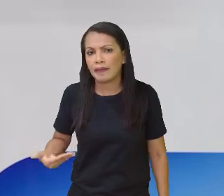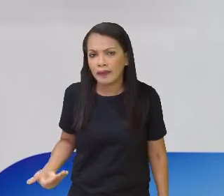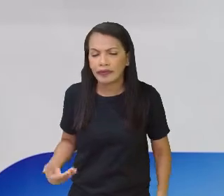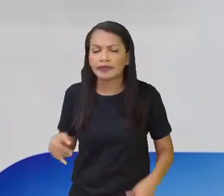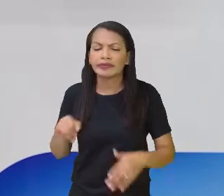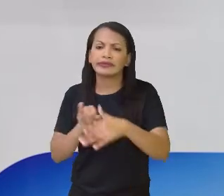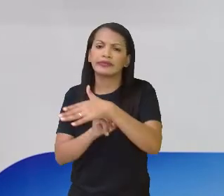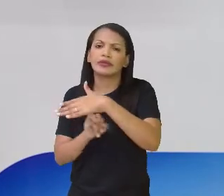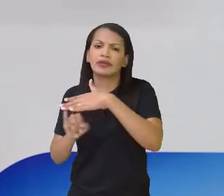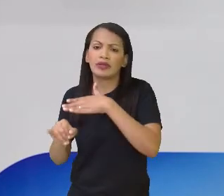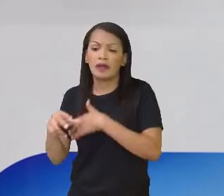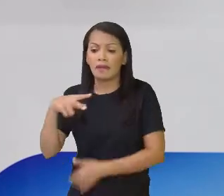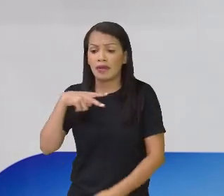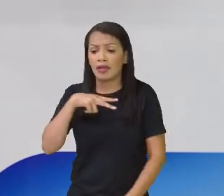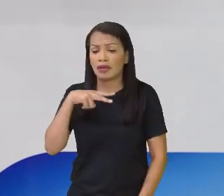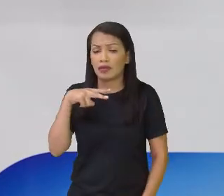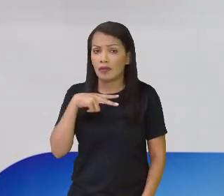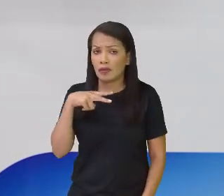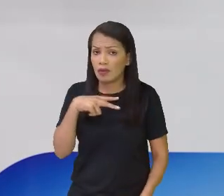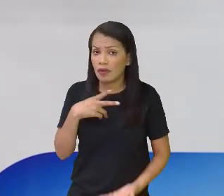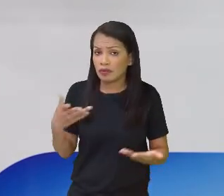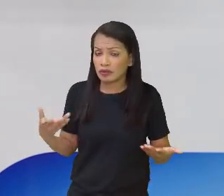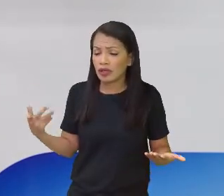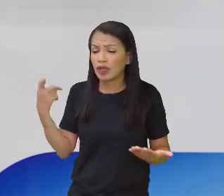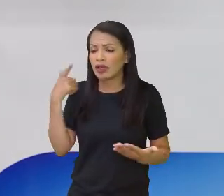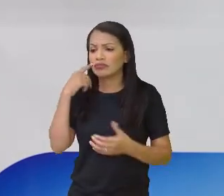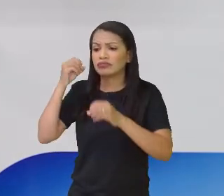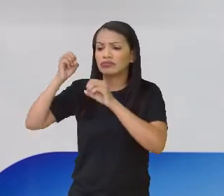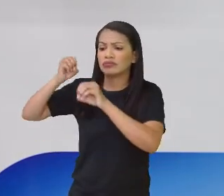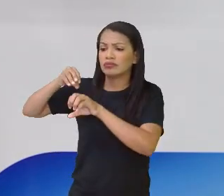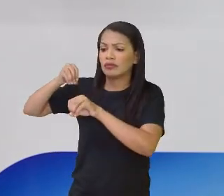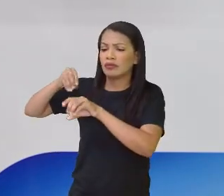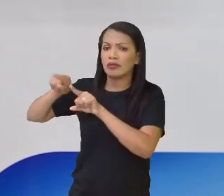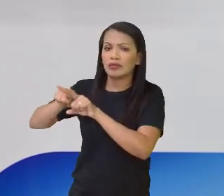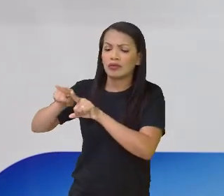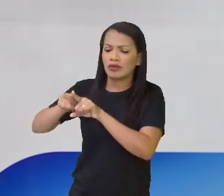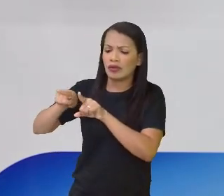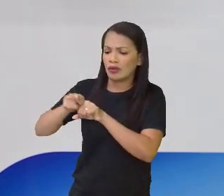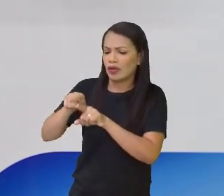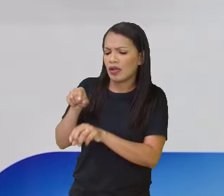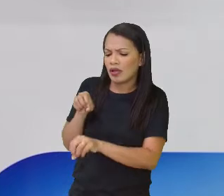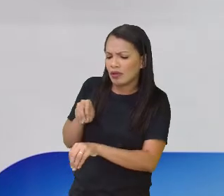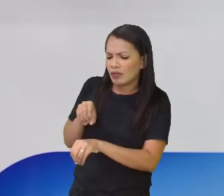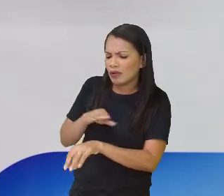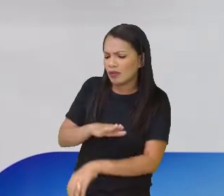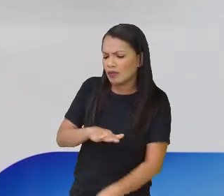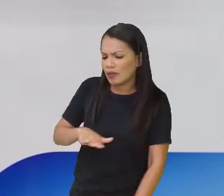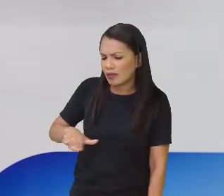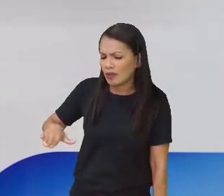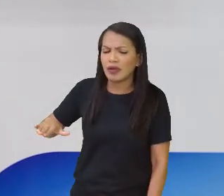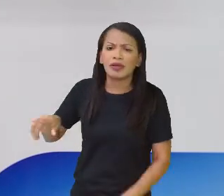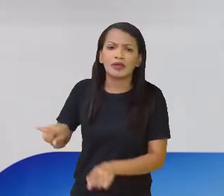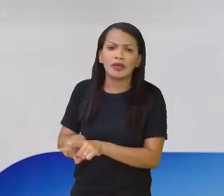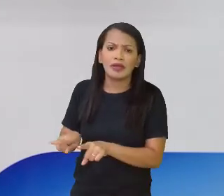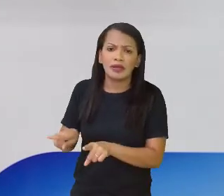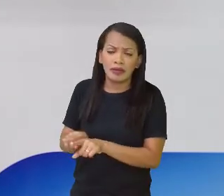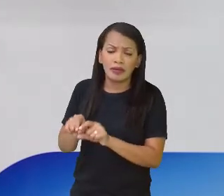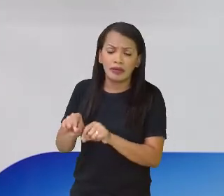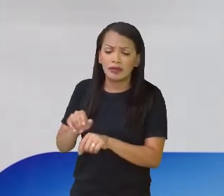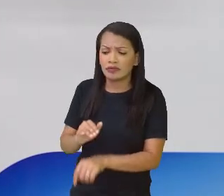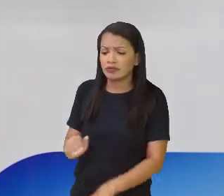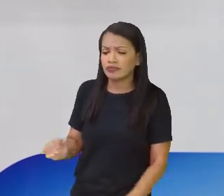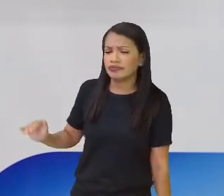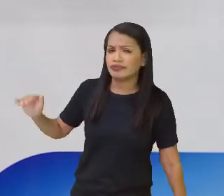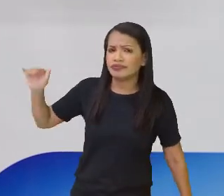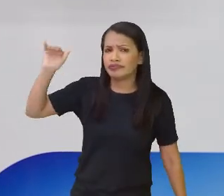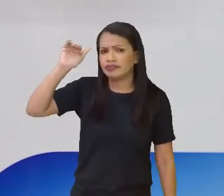privada, instituições de educação dos anos iniciais, educação infantil, nós vamos encontrar instituições de ensino superior,